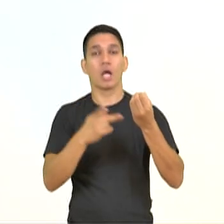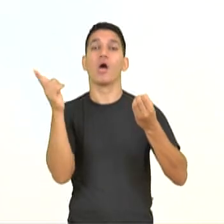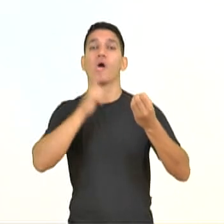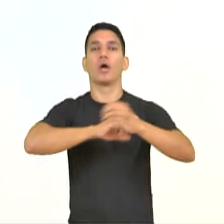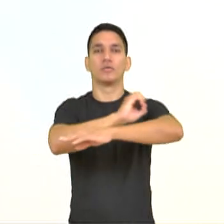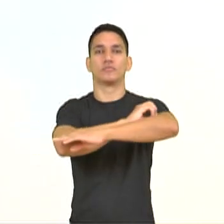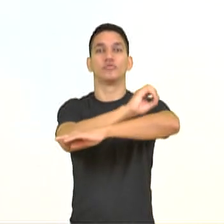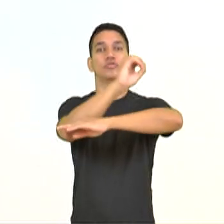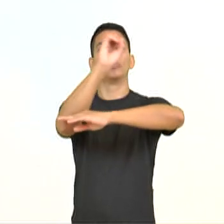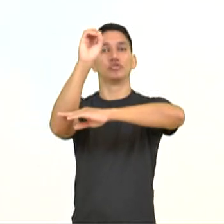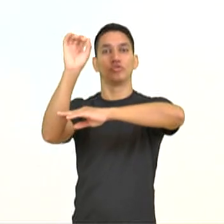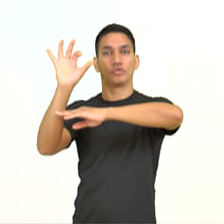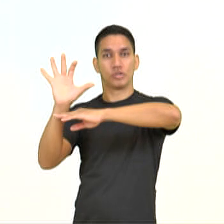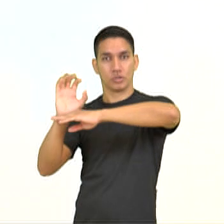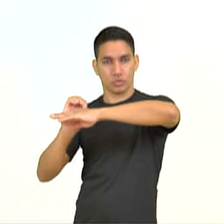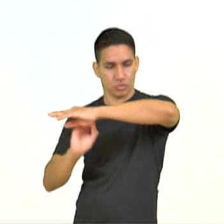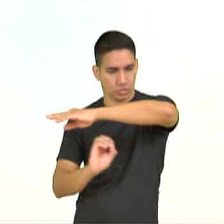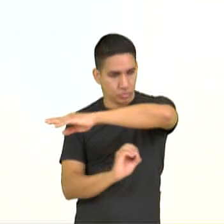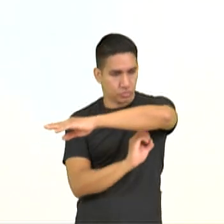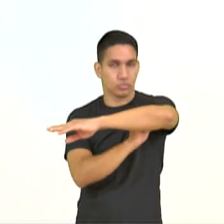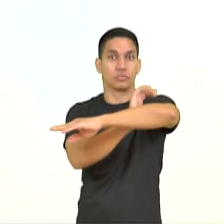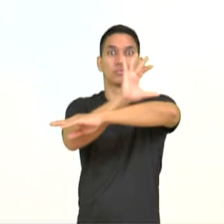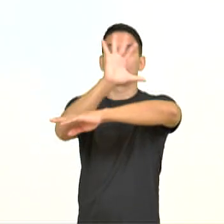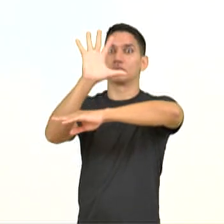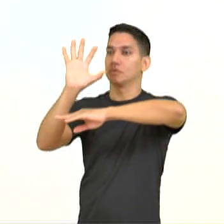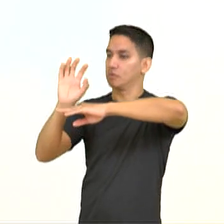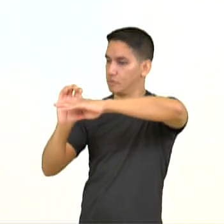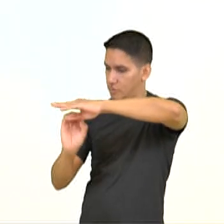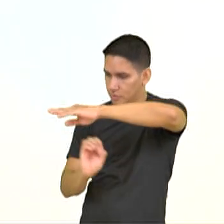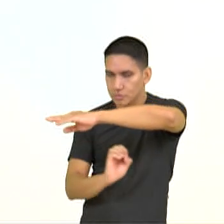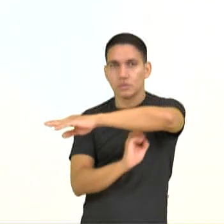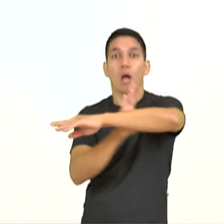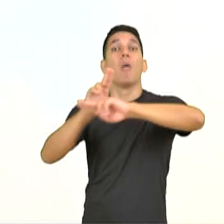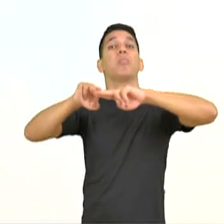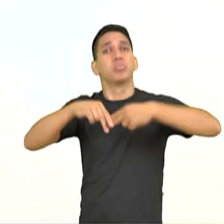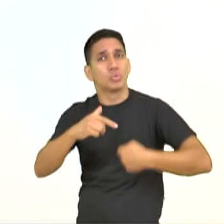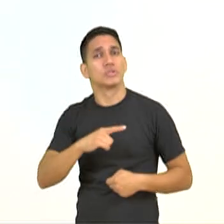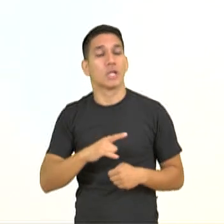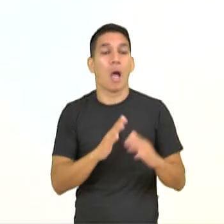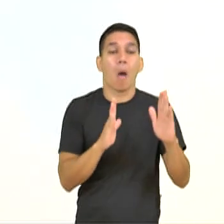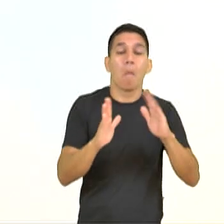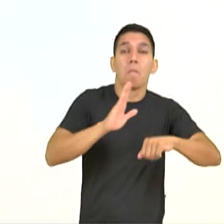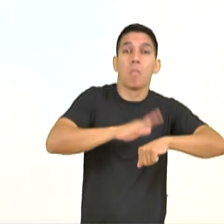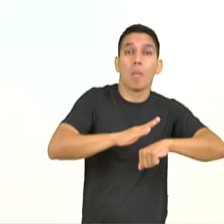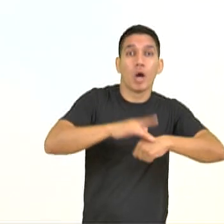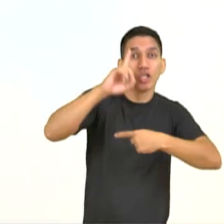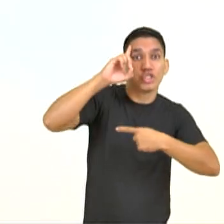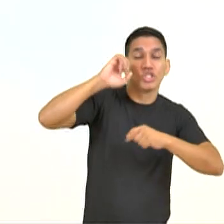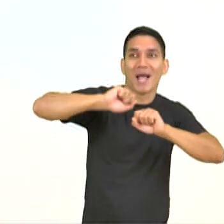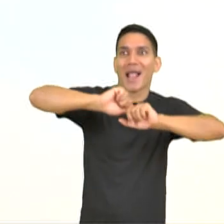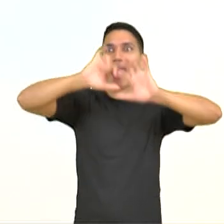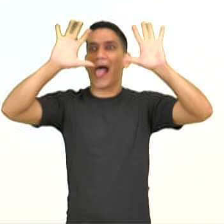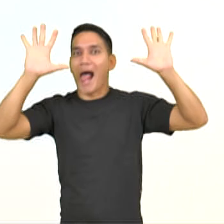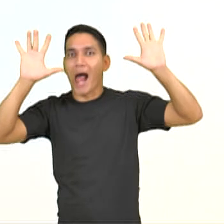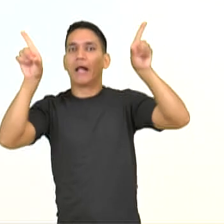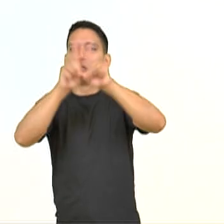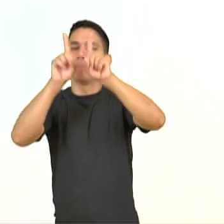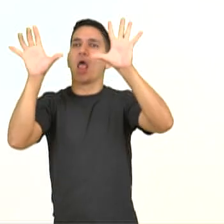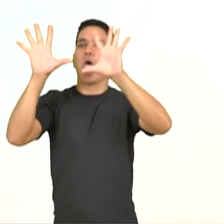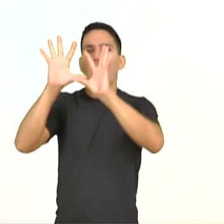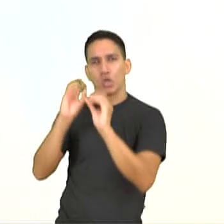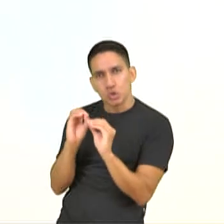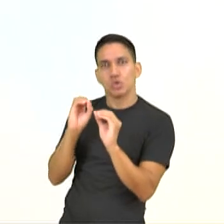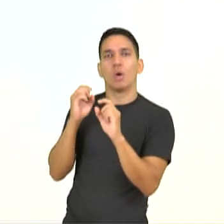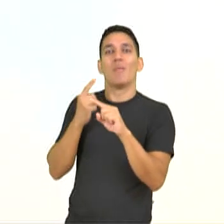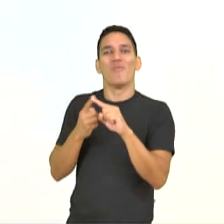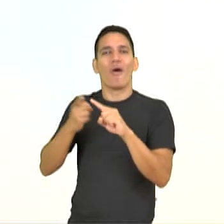e noites. Então, por que existe períodos claros e períodos escuros no nosso dia a dia? Porque existe um